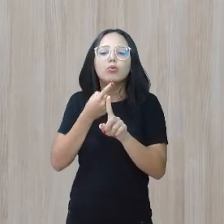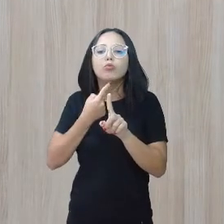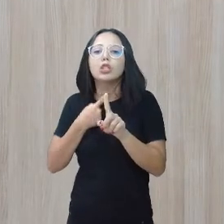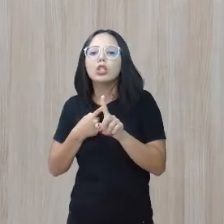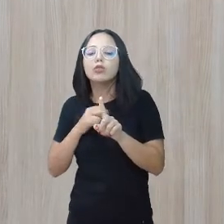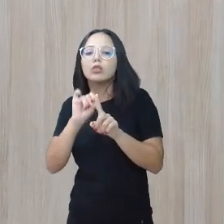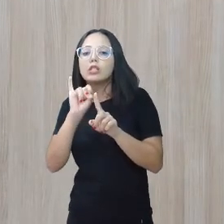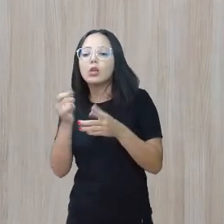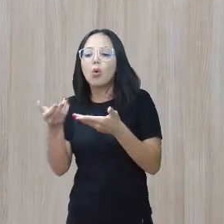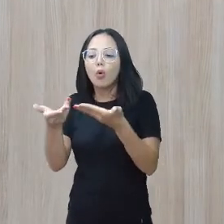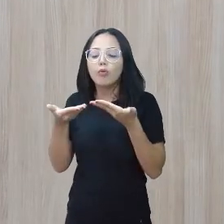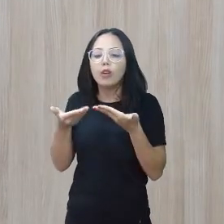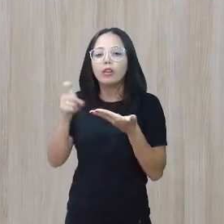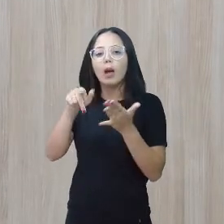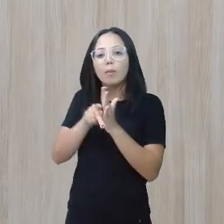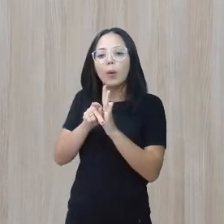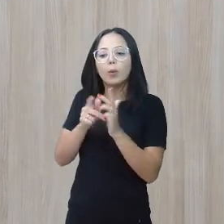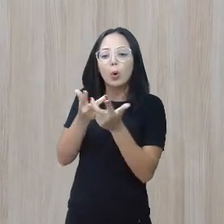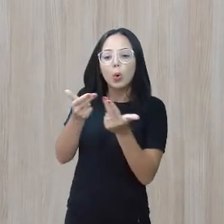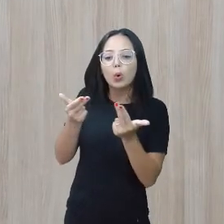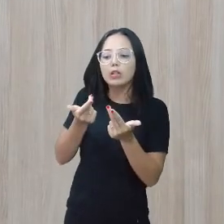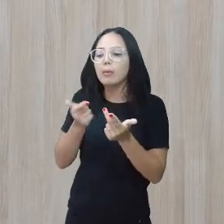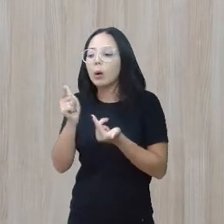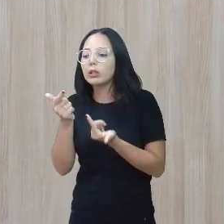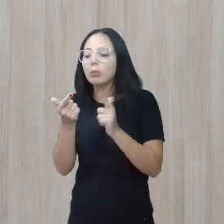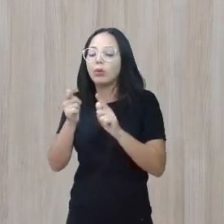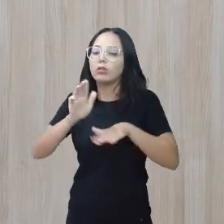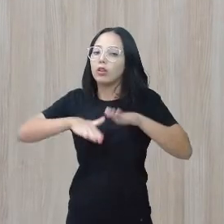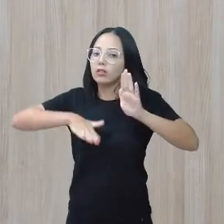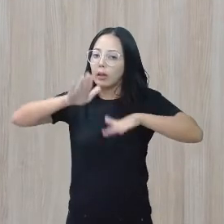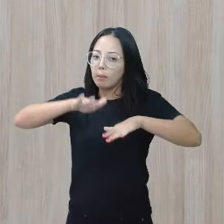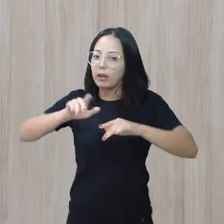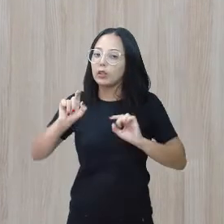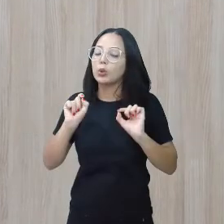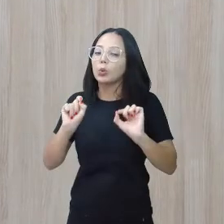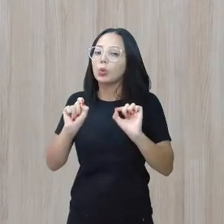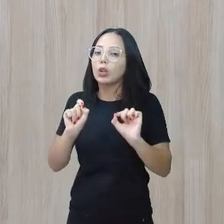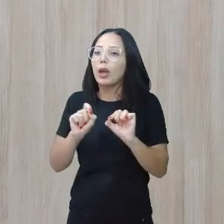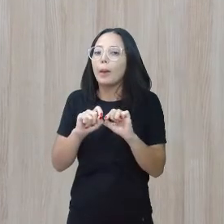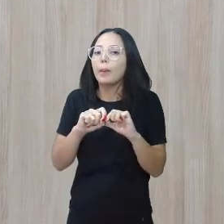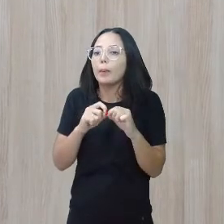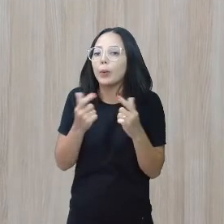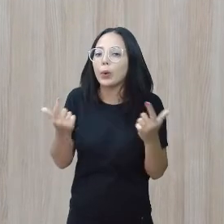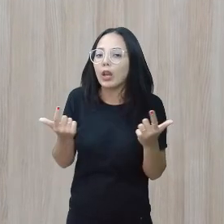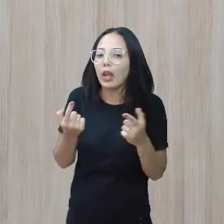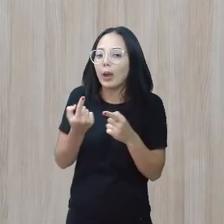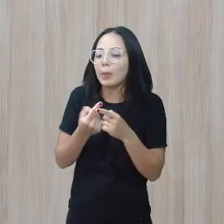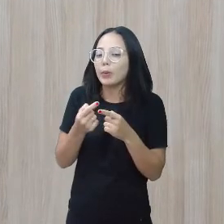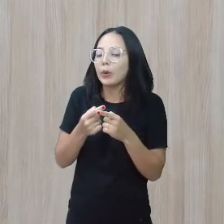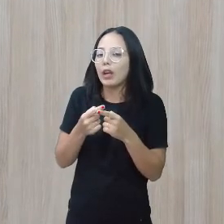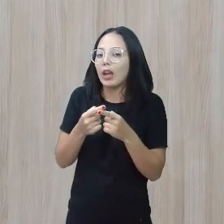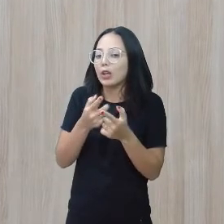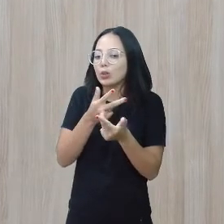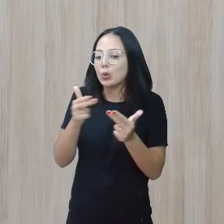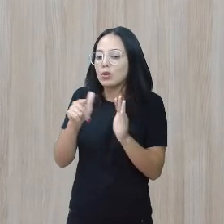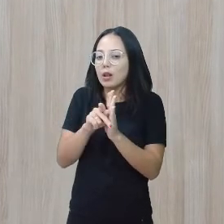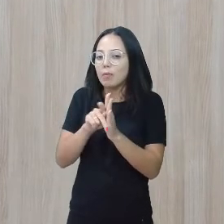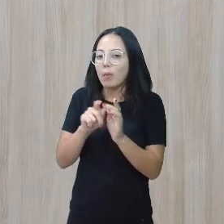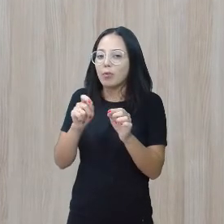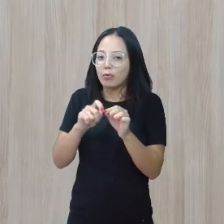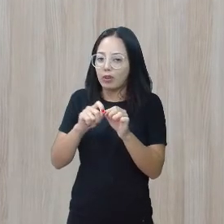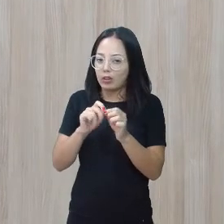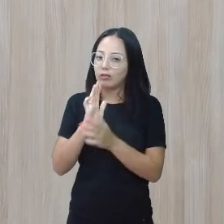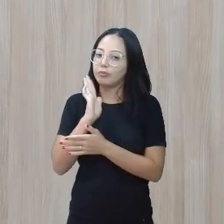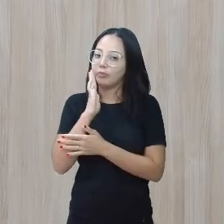o convite é para uma coisa, se é para outra, então depende do para quê e do porquê que as coisas são feitas